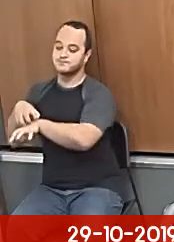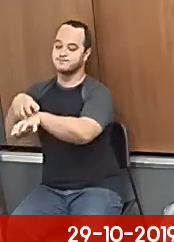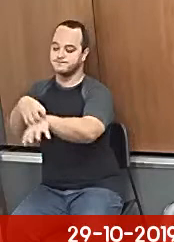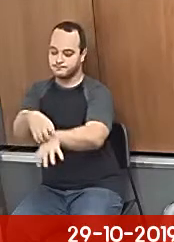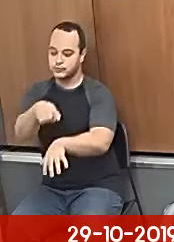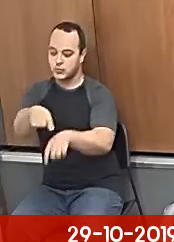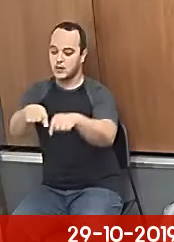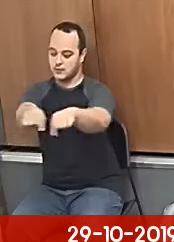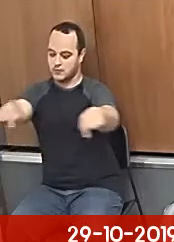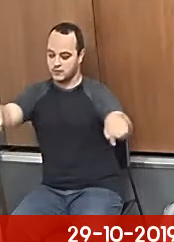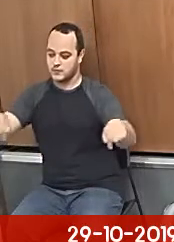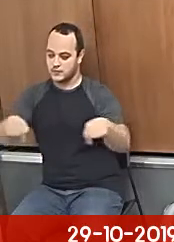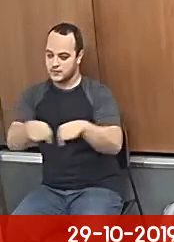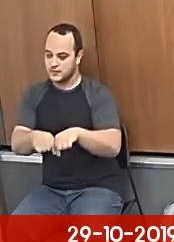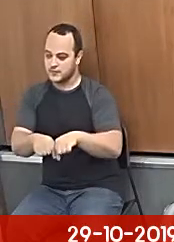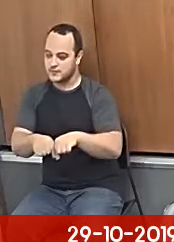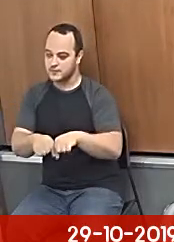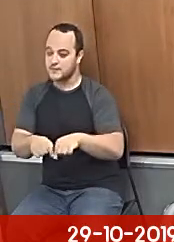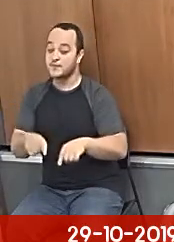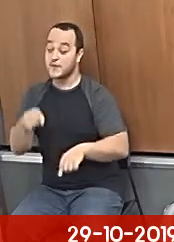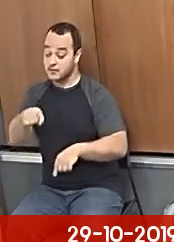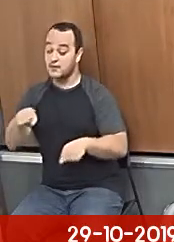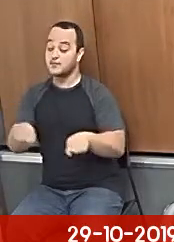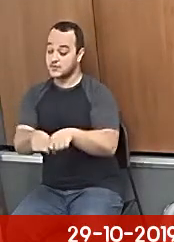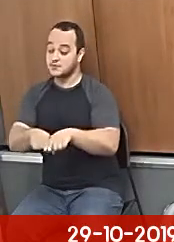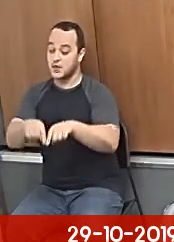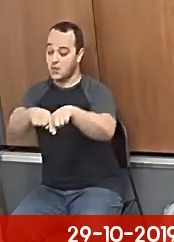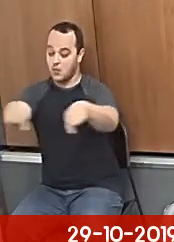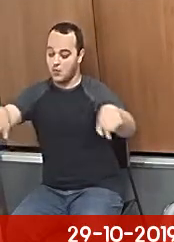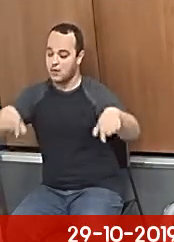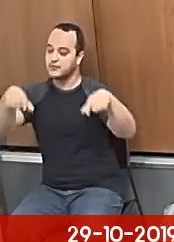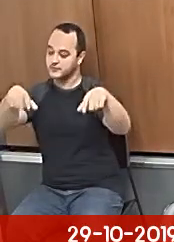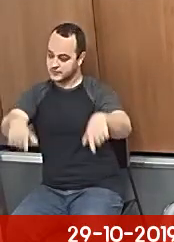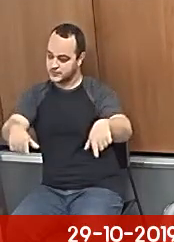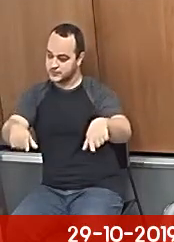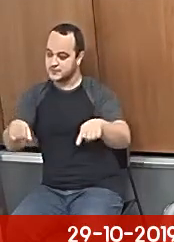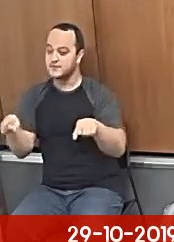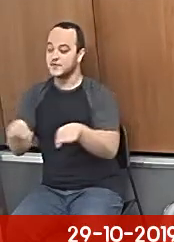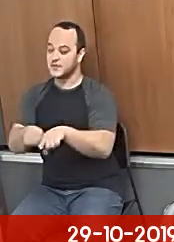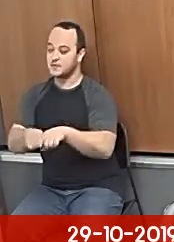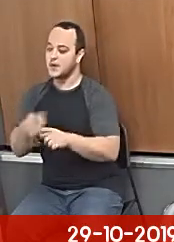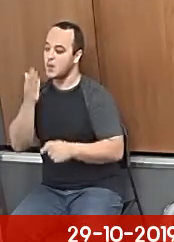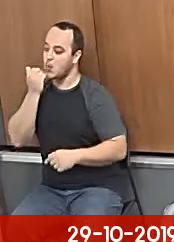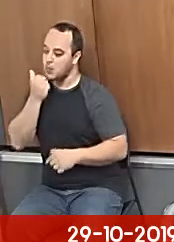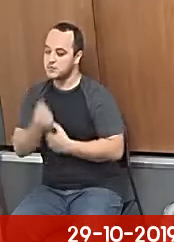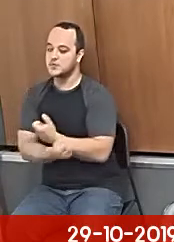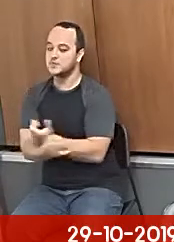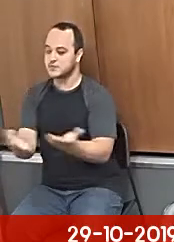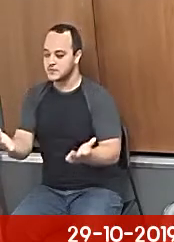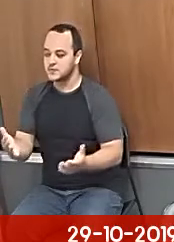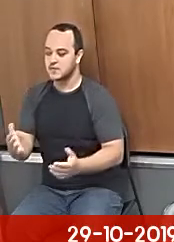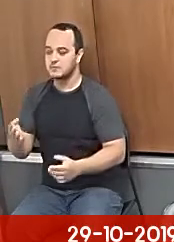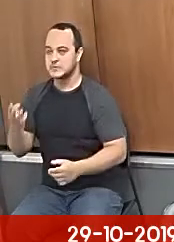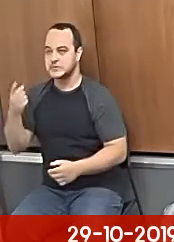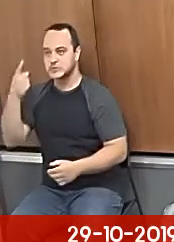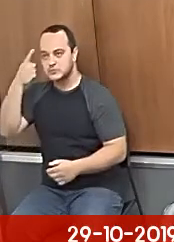ver o campeonato. E uma alimentação. Alimentação de 3 a 4 dias para essas 250